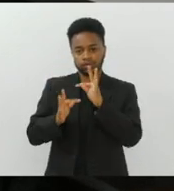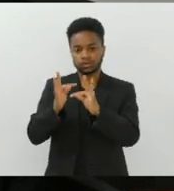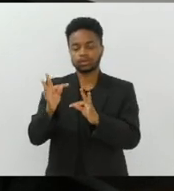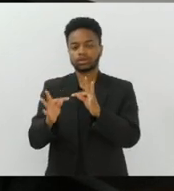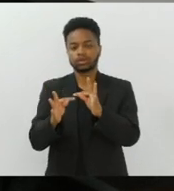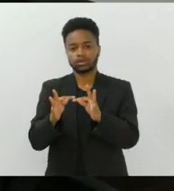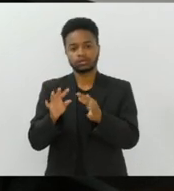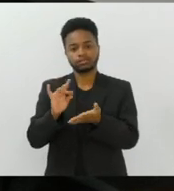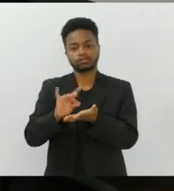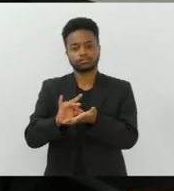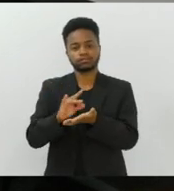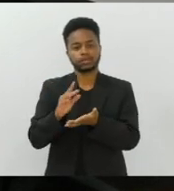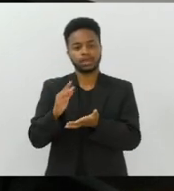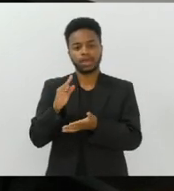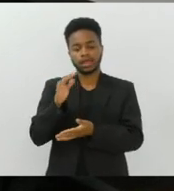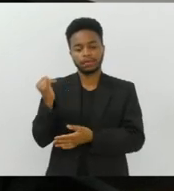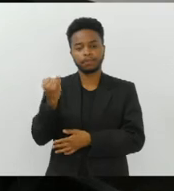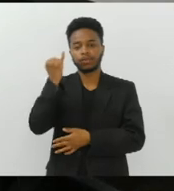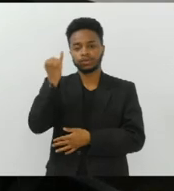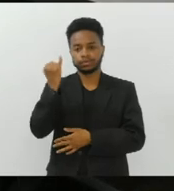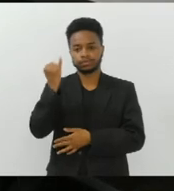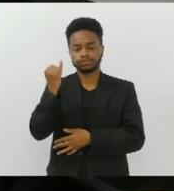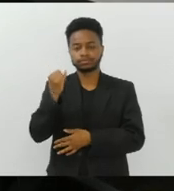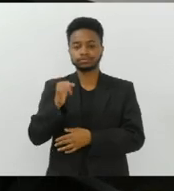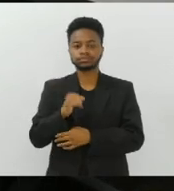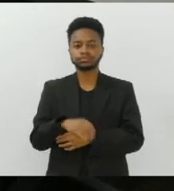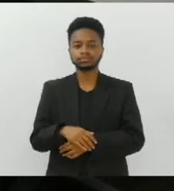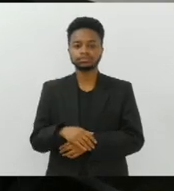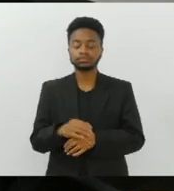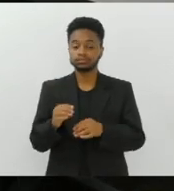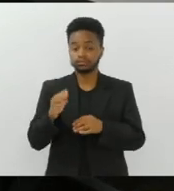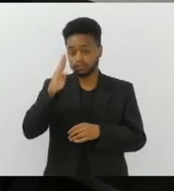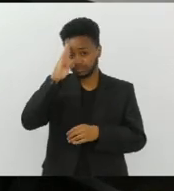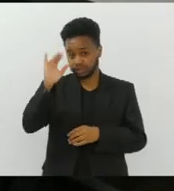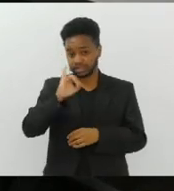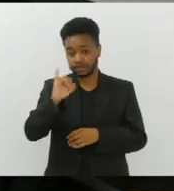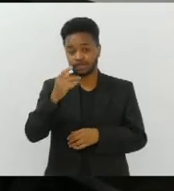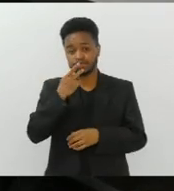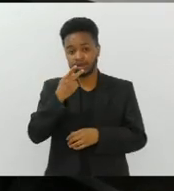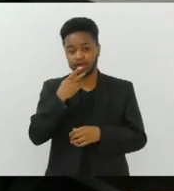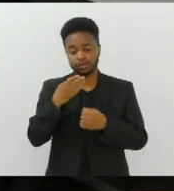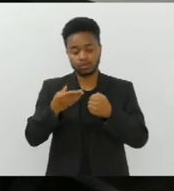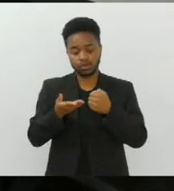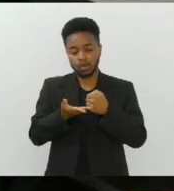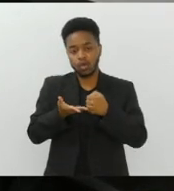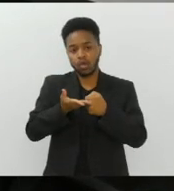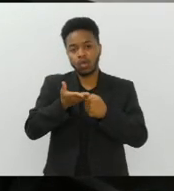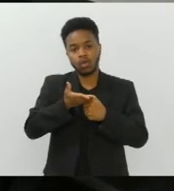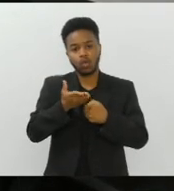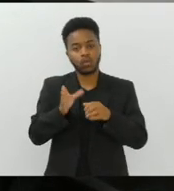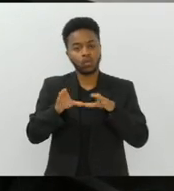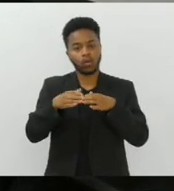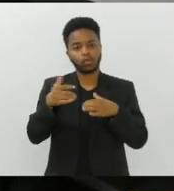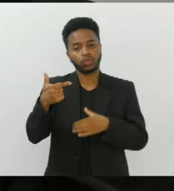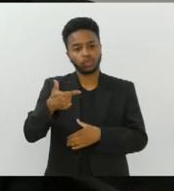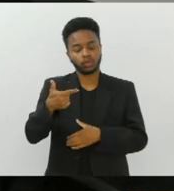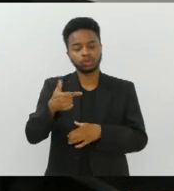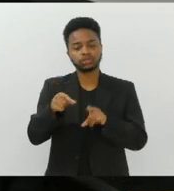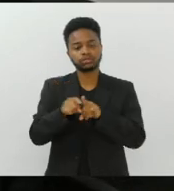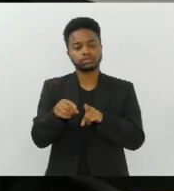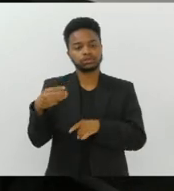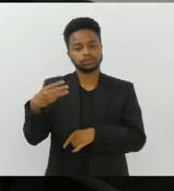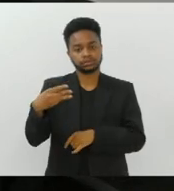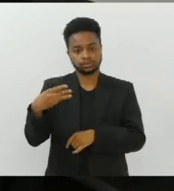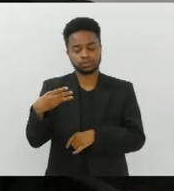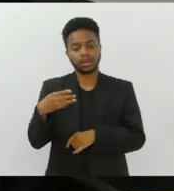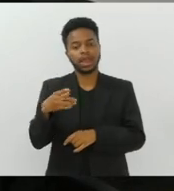são essenciais, especialmente se eu estou falando em grau de suporte 2 ou 3. As terapias são essenciais para que eles